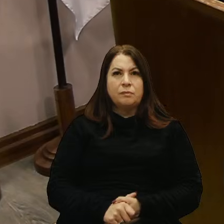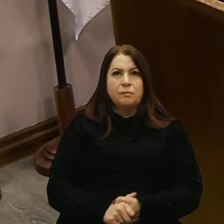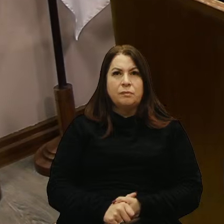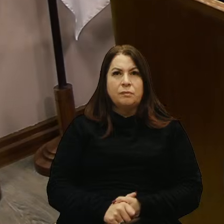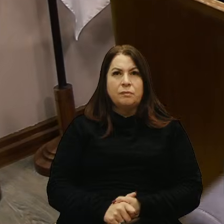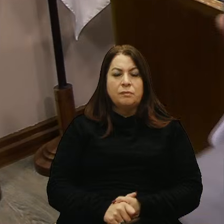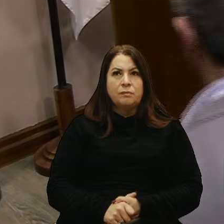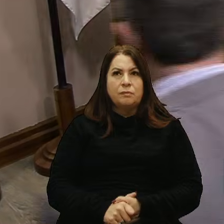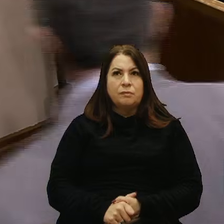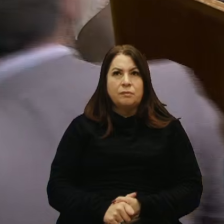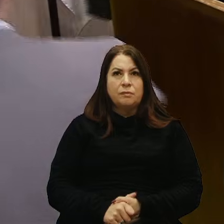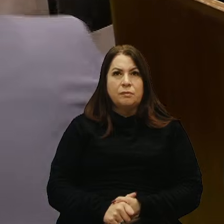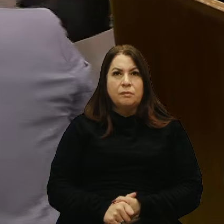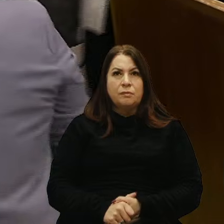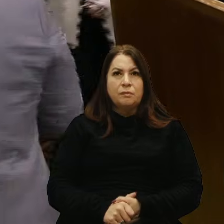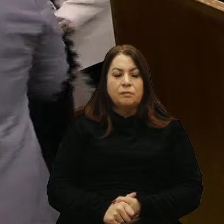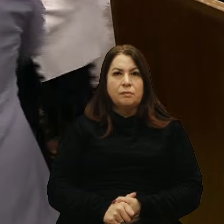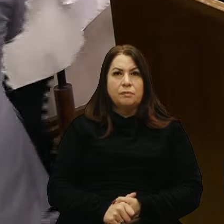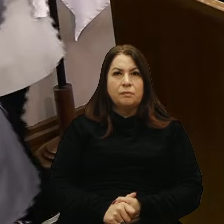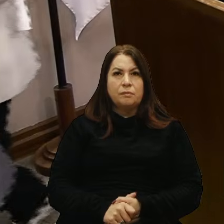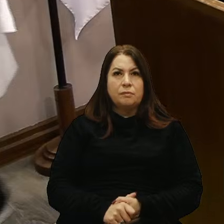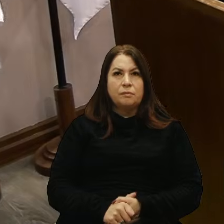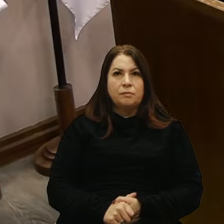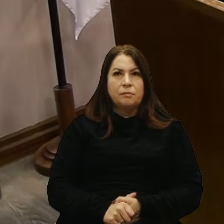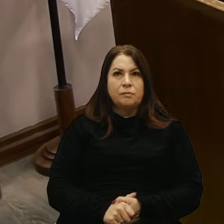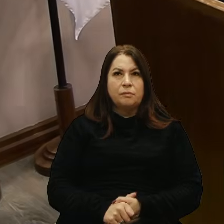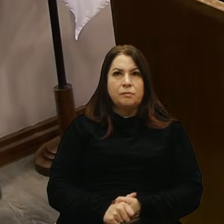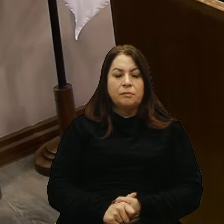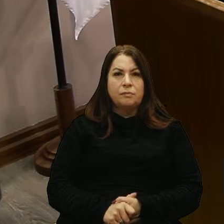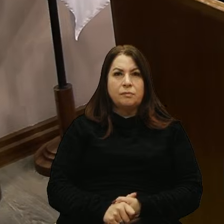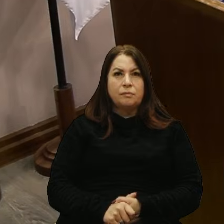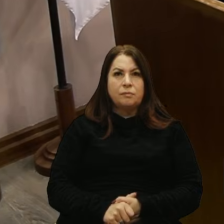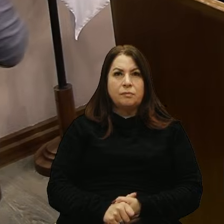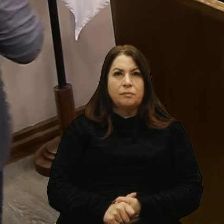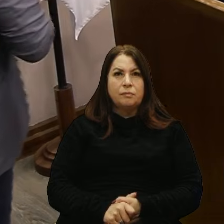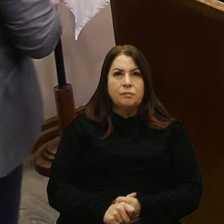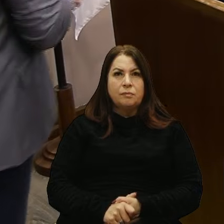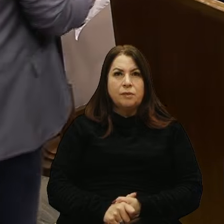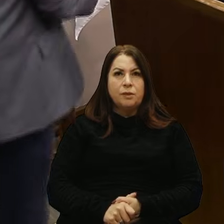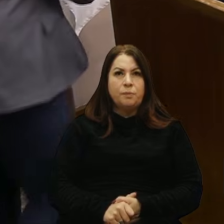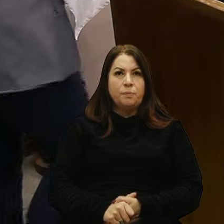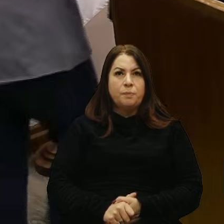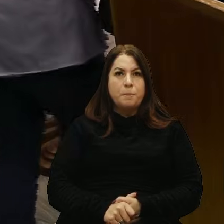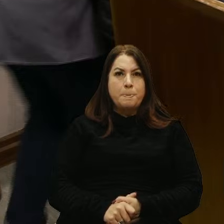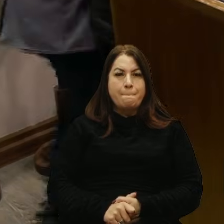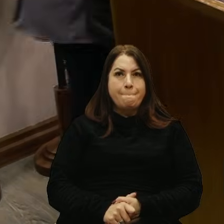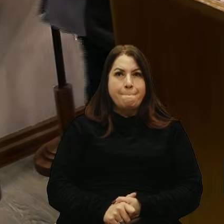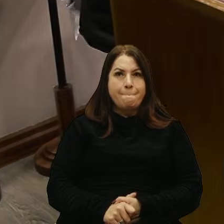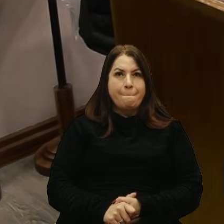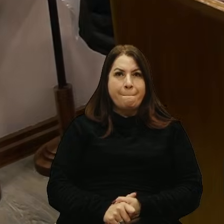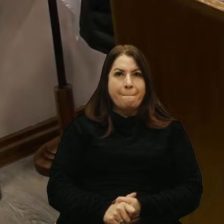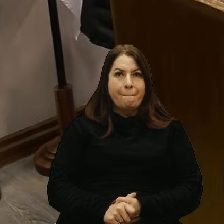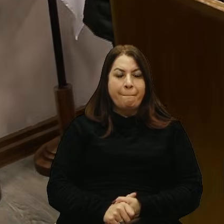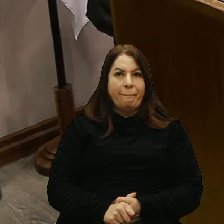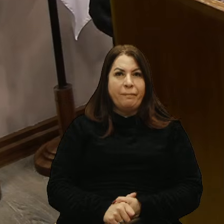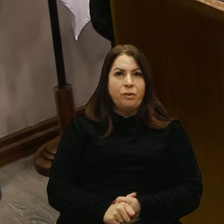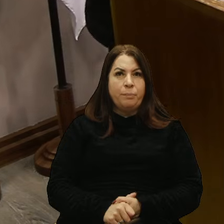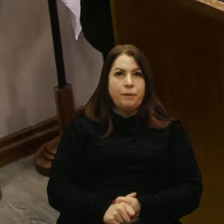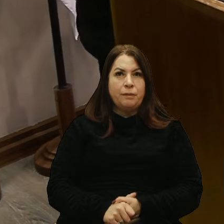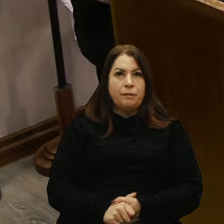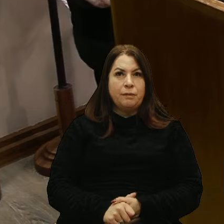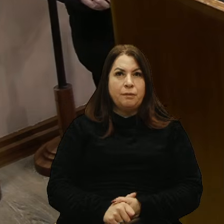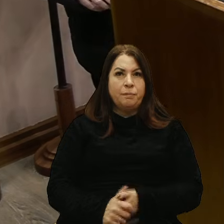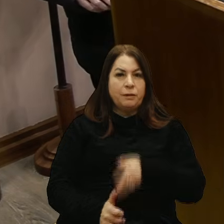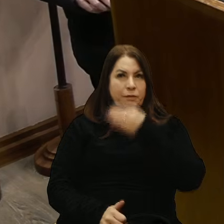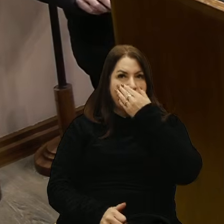Aí tem cada um, né? Tem cada um. O macarrão não pode ser. Viu? Escuta, eu posso sentar aqui?